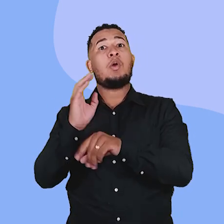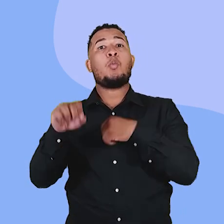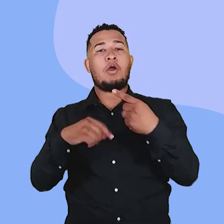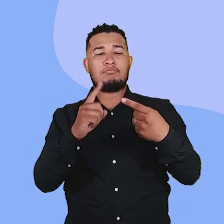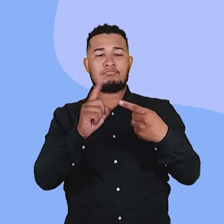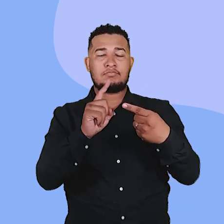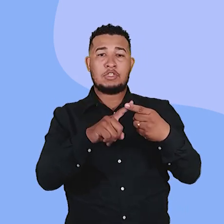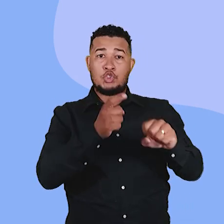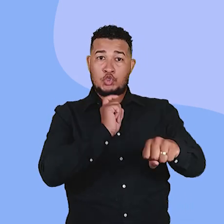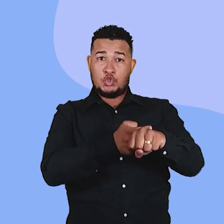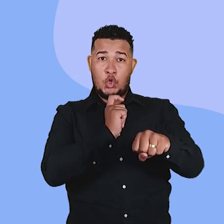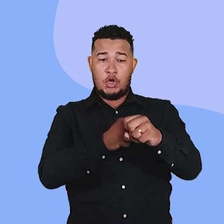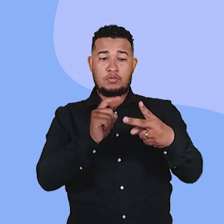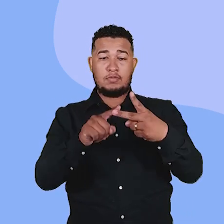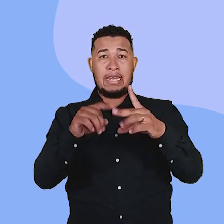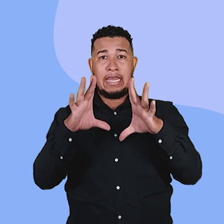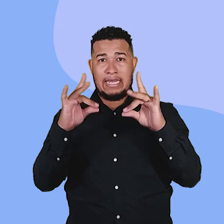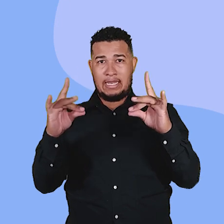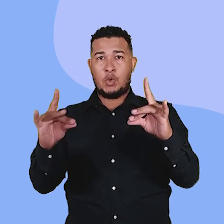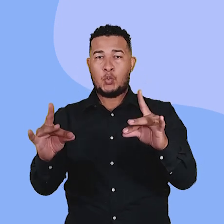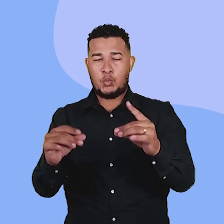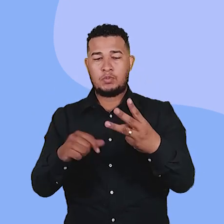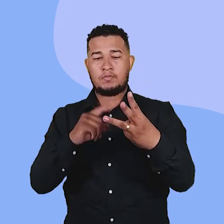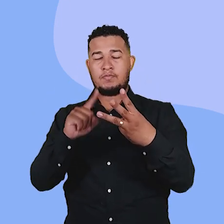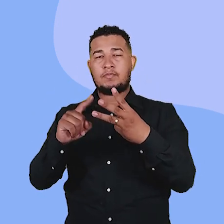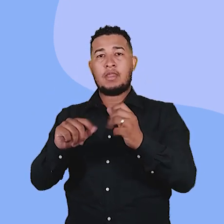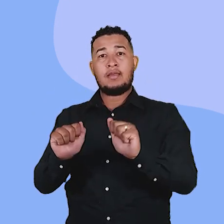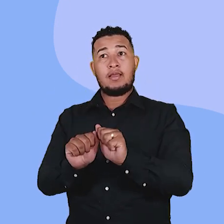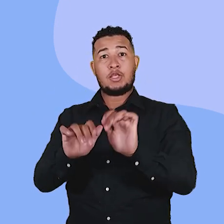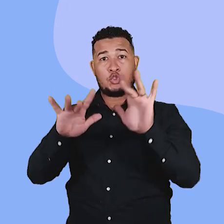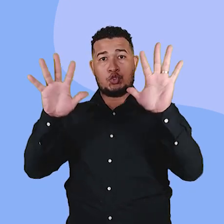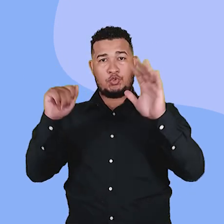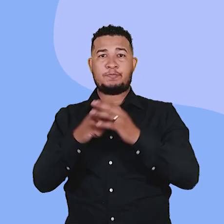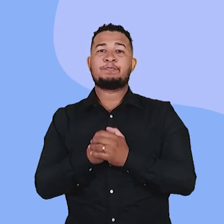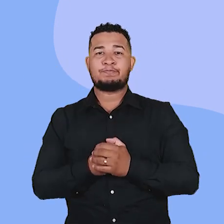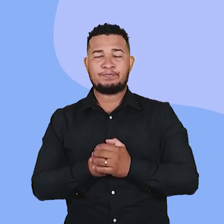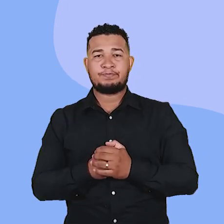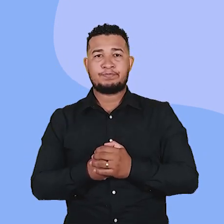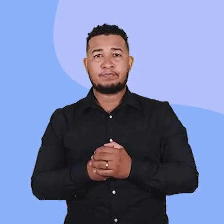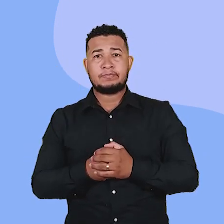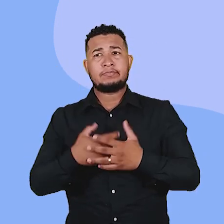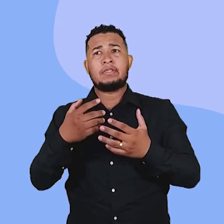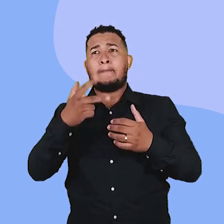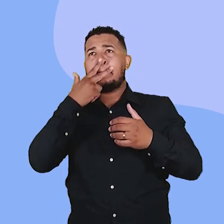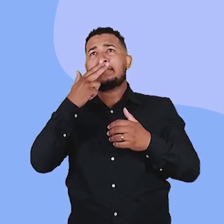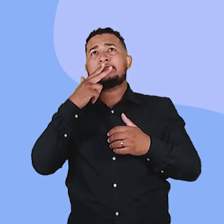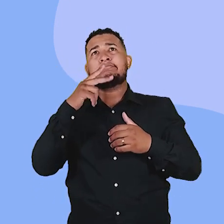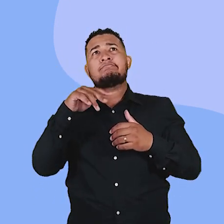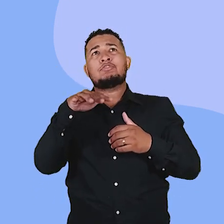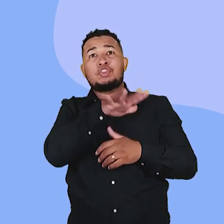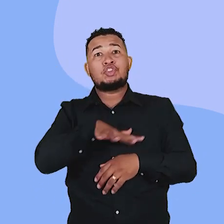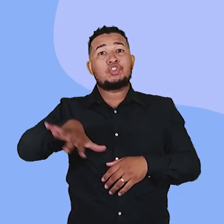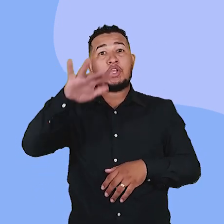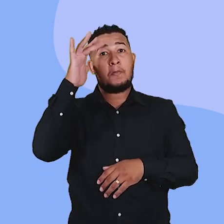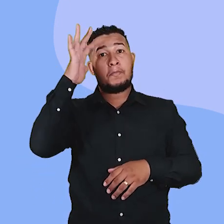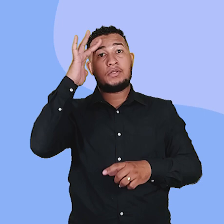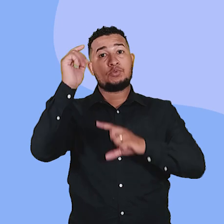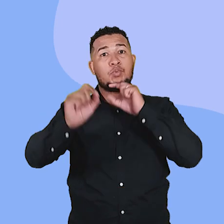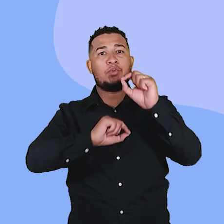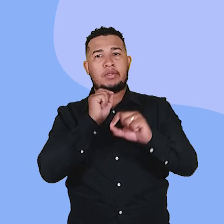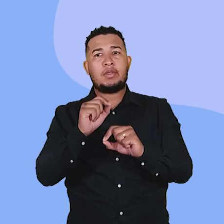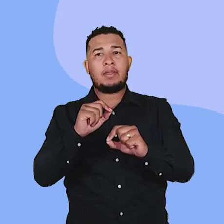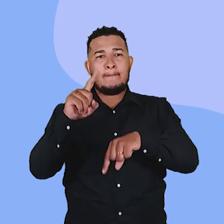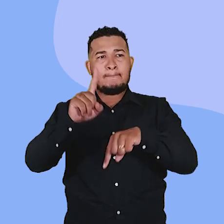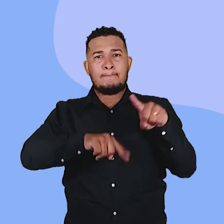estado sólido, líquido e gasoso, que constituem os estados da matéria. De modo geral, os materiais que nos